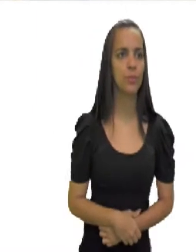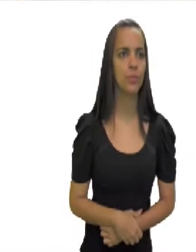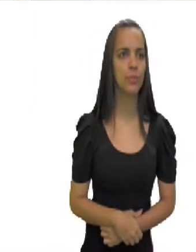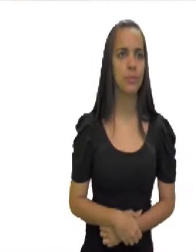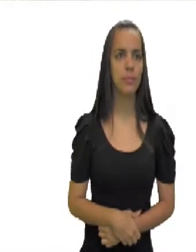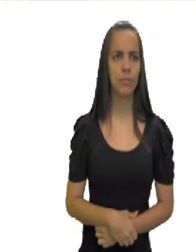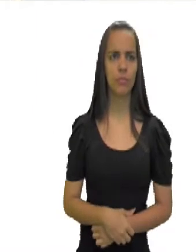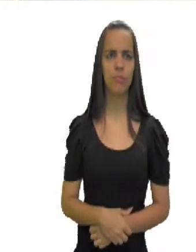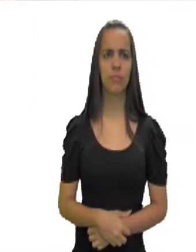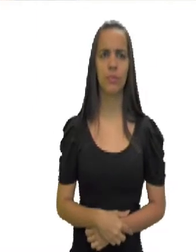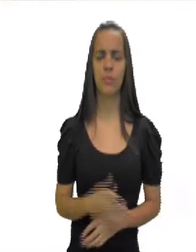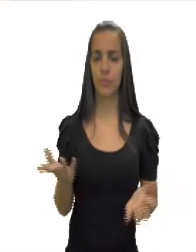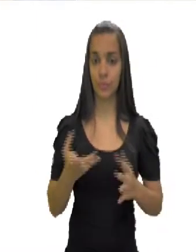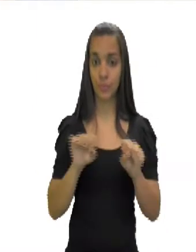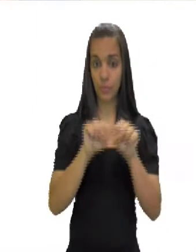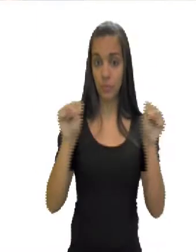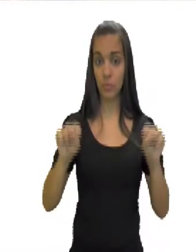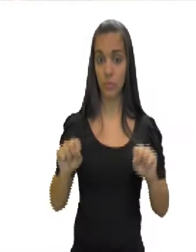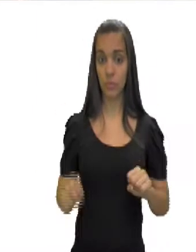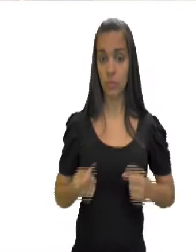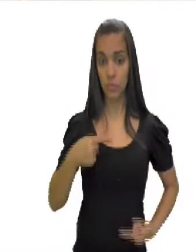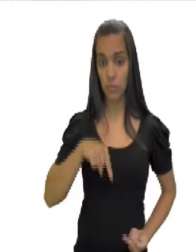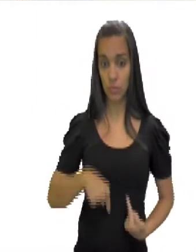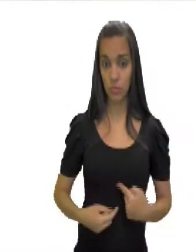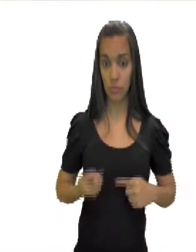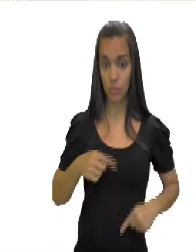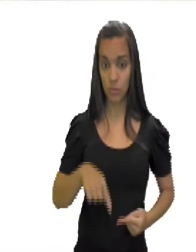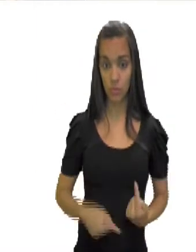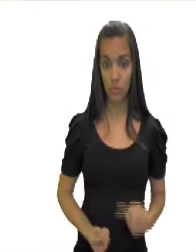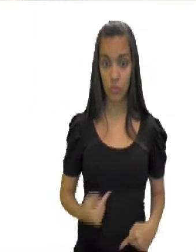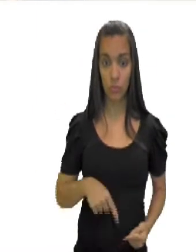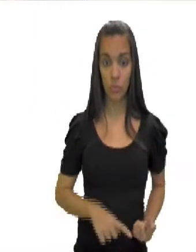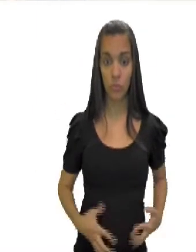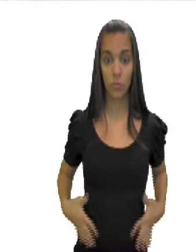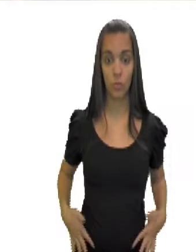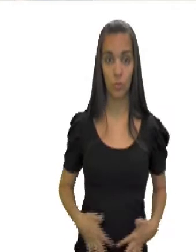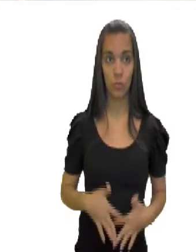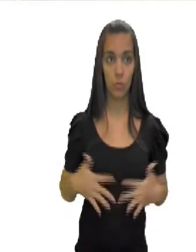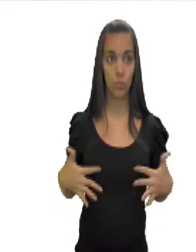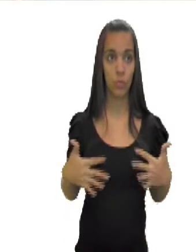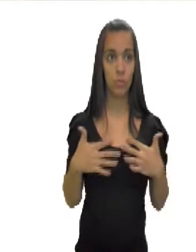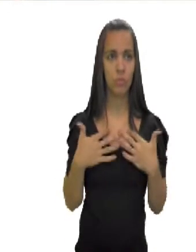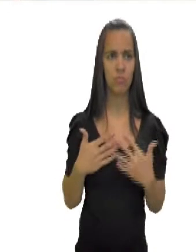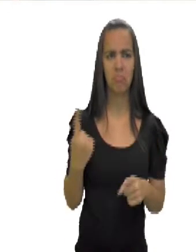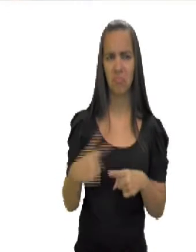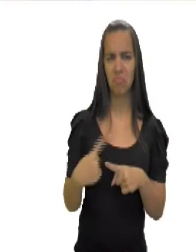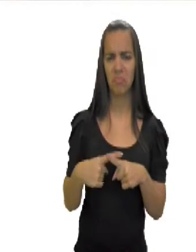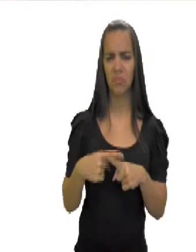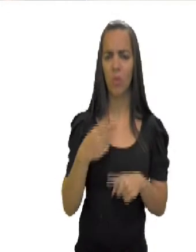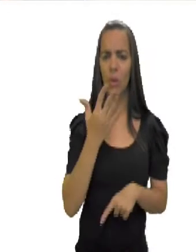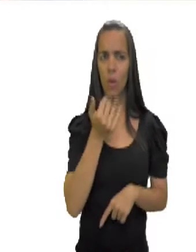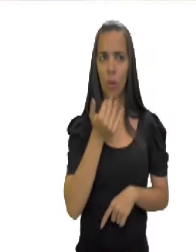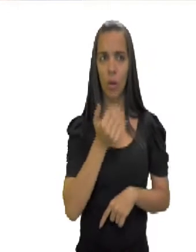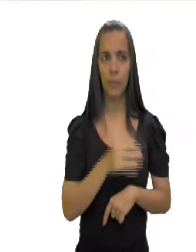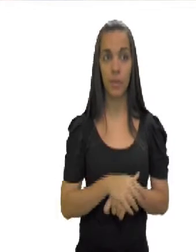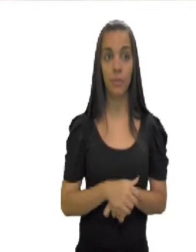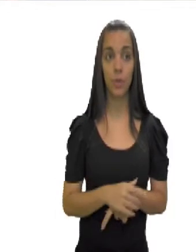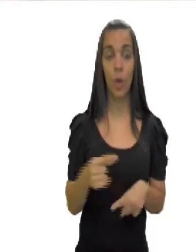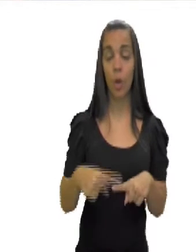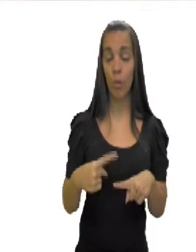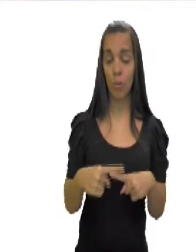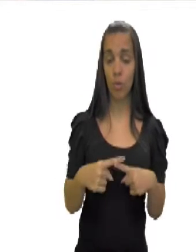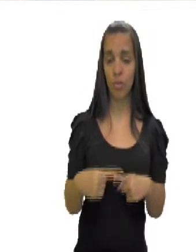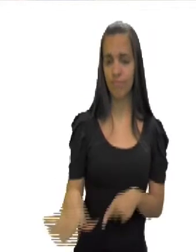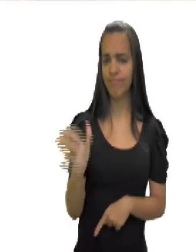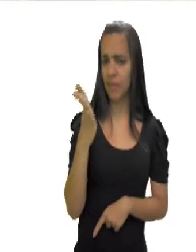Sistema digestório. Por que comemos? Porque os alimentos são